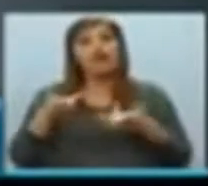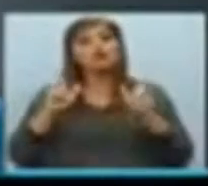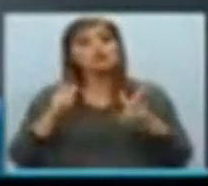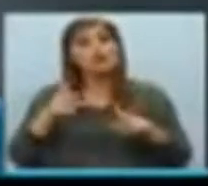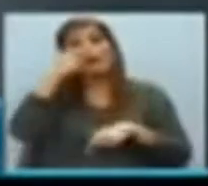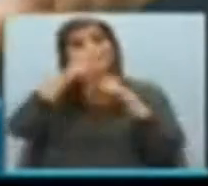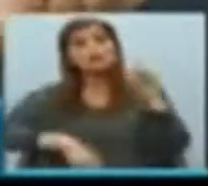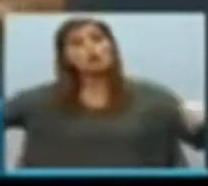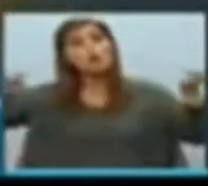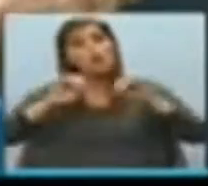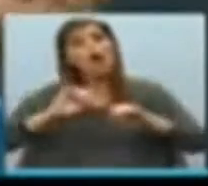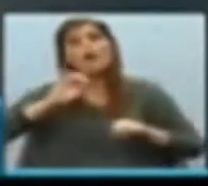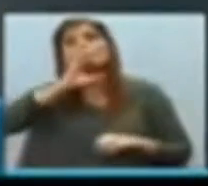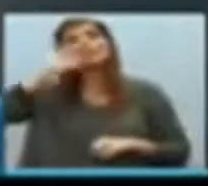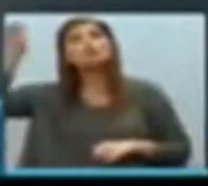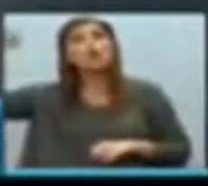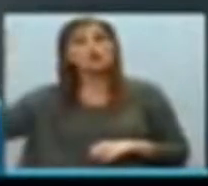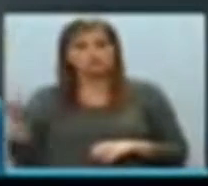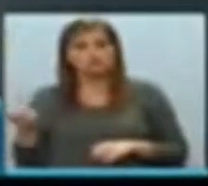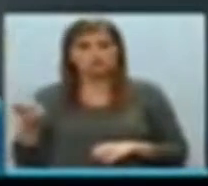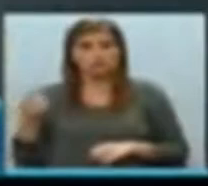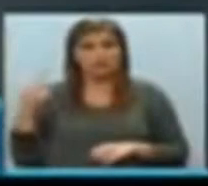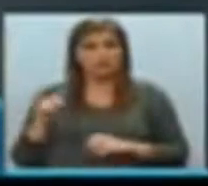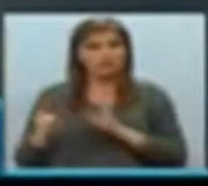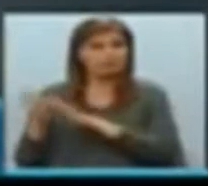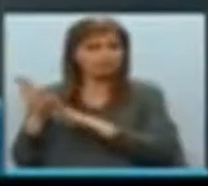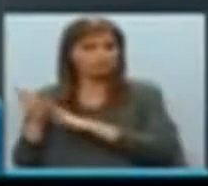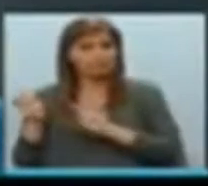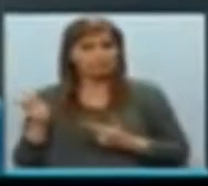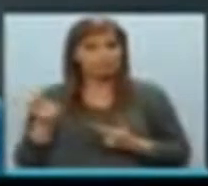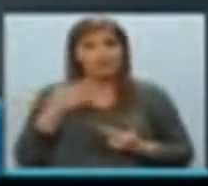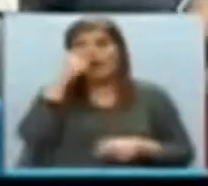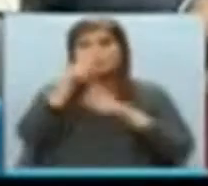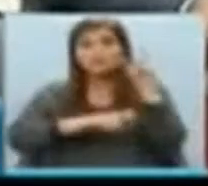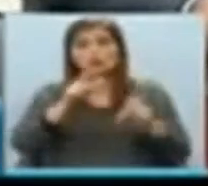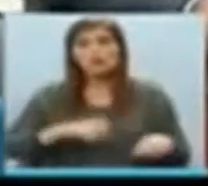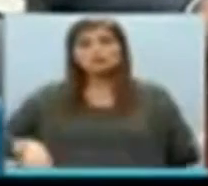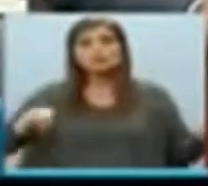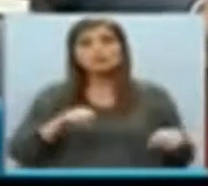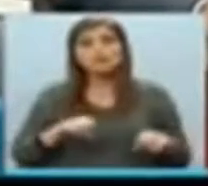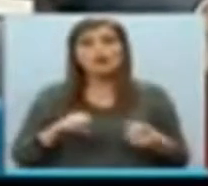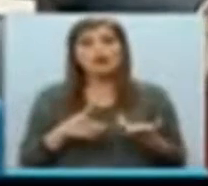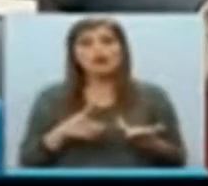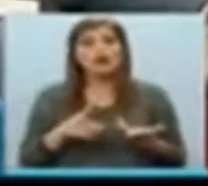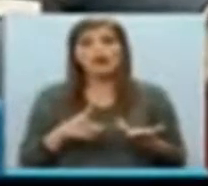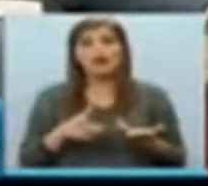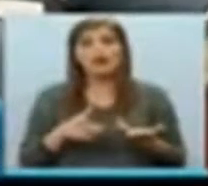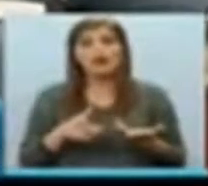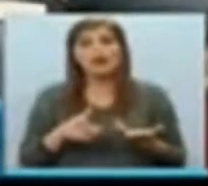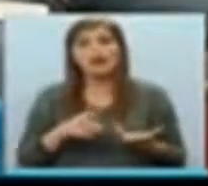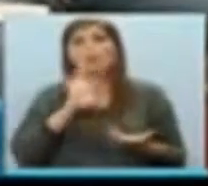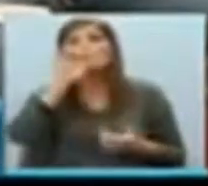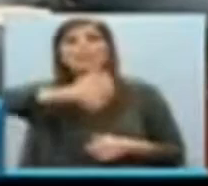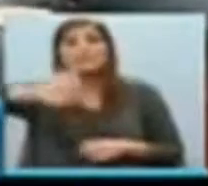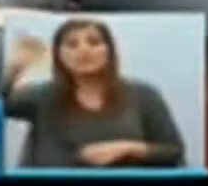tivessem outro país há pessoas que é aqui não tinham é verdade é a parte das nec que tinham deixado sua pátria e